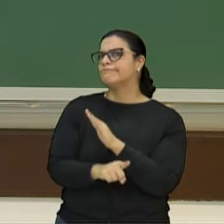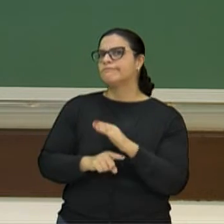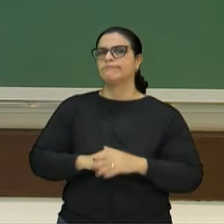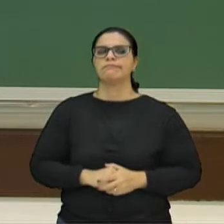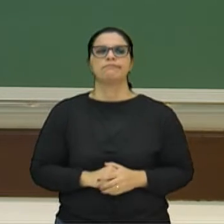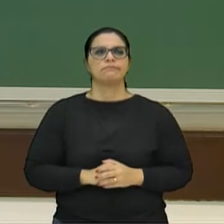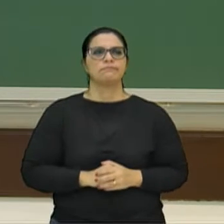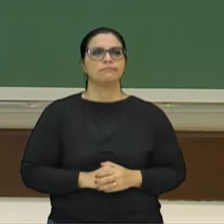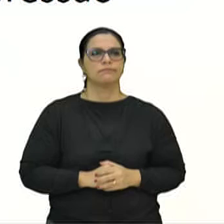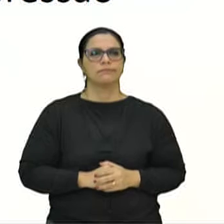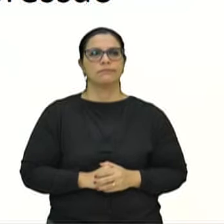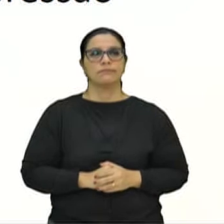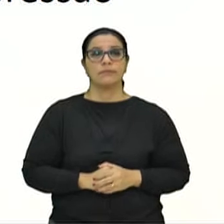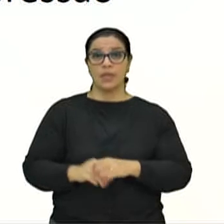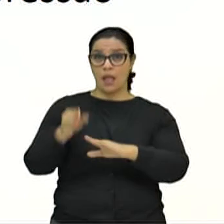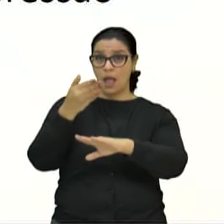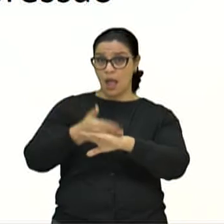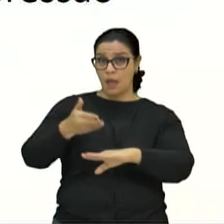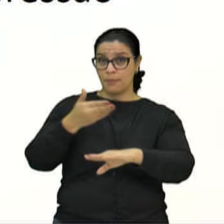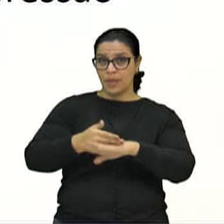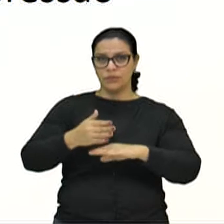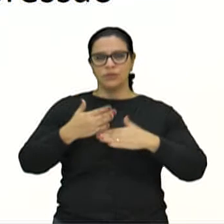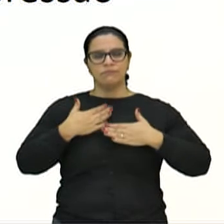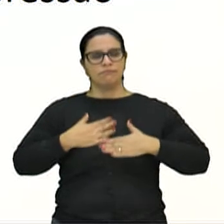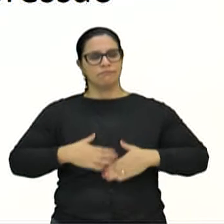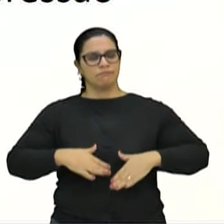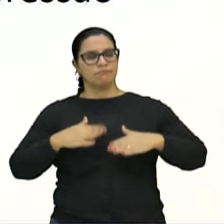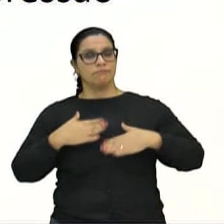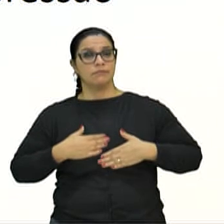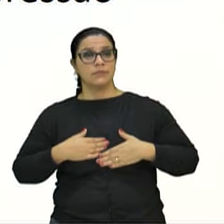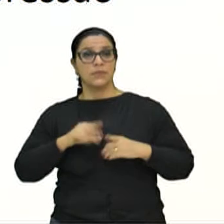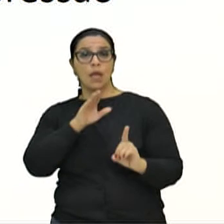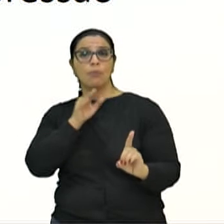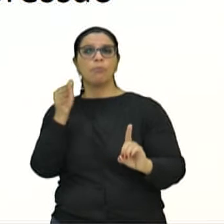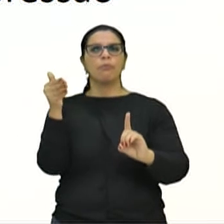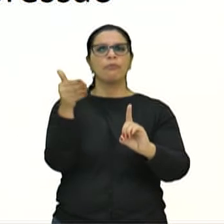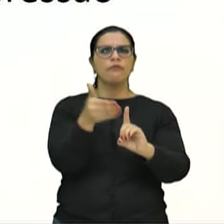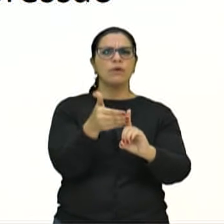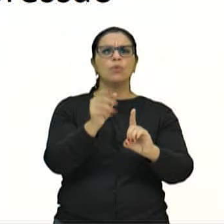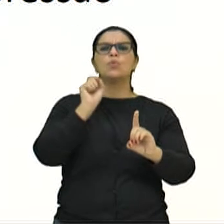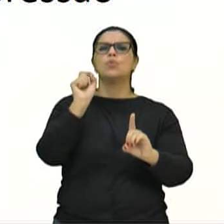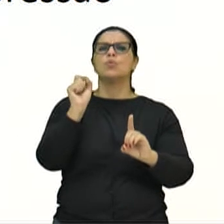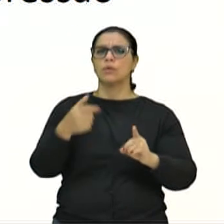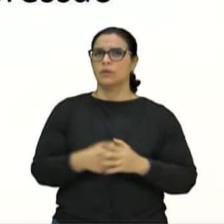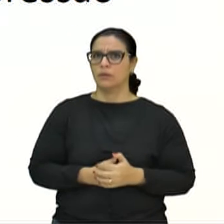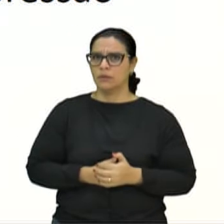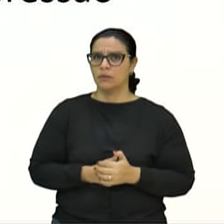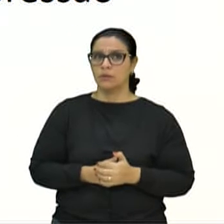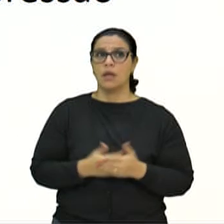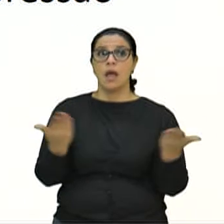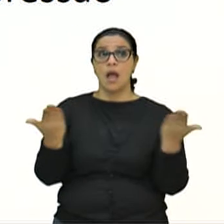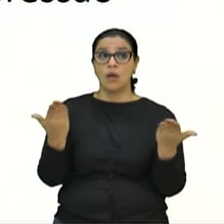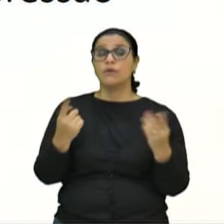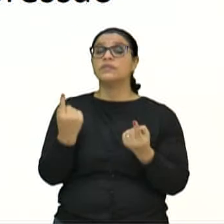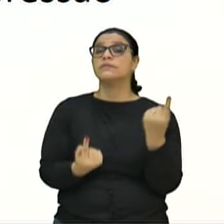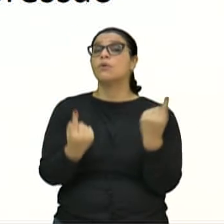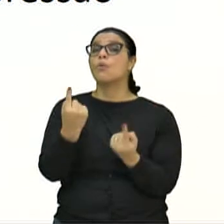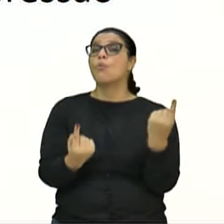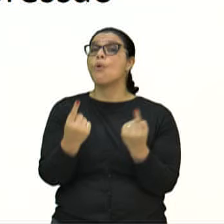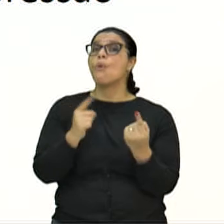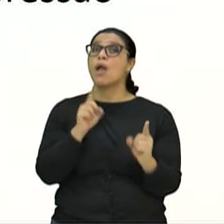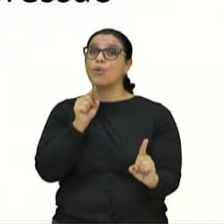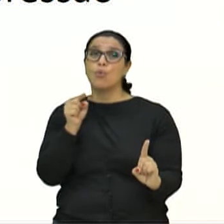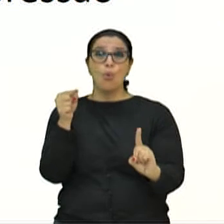seguinte. A prática do relaxamento tem como principal objetivo. Então, nós vamos colocar qual o